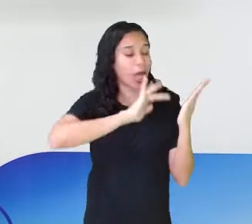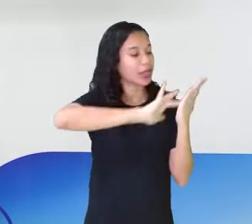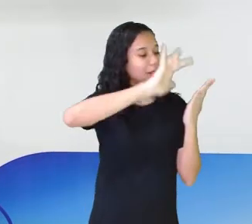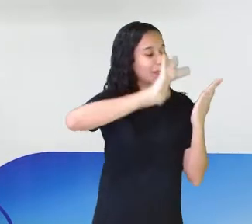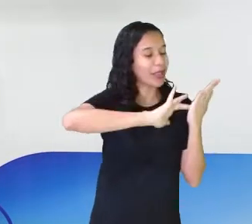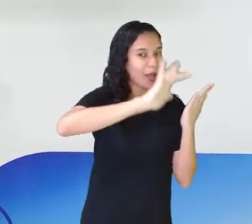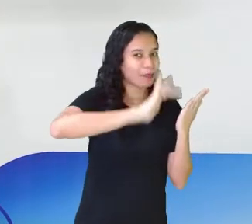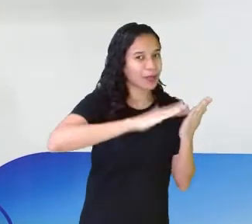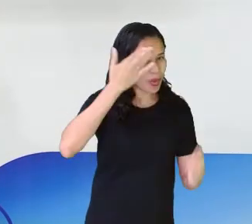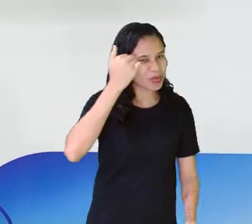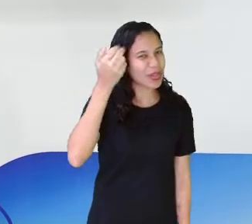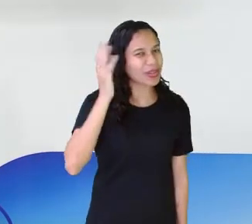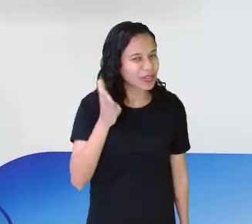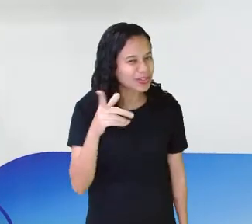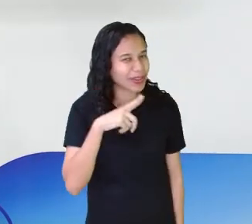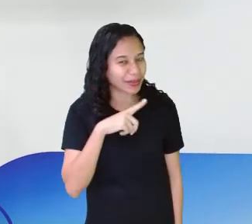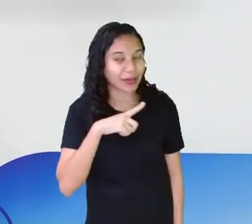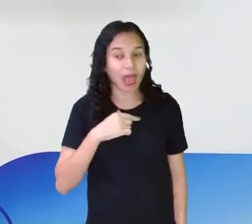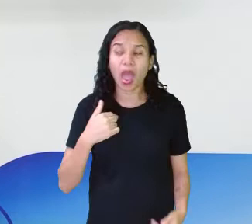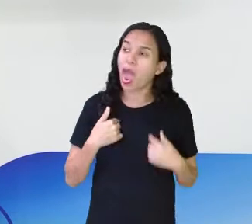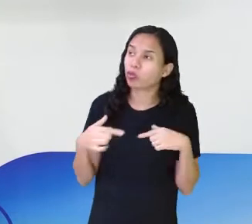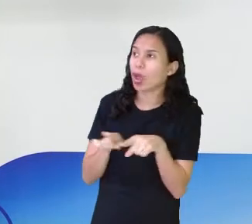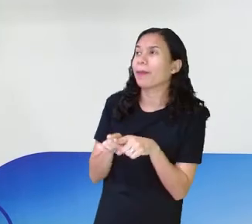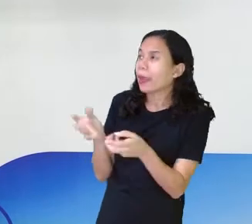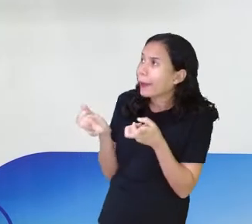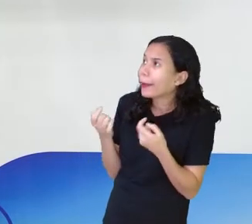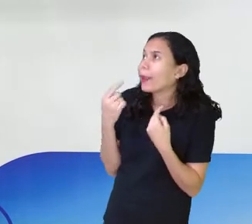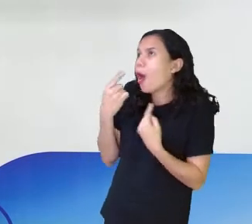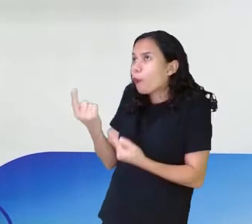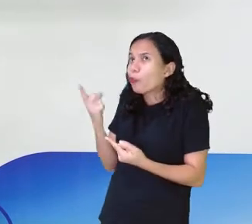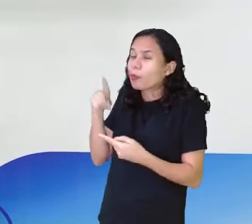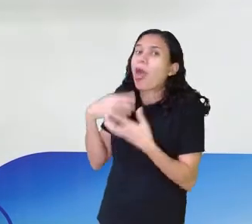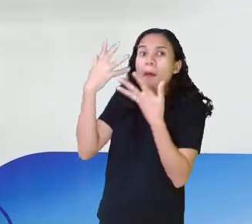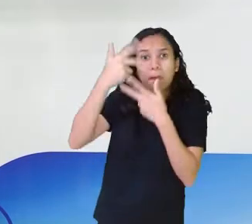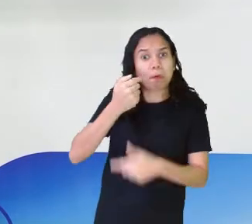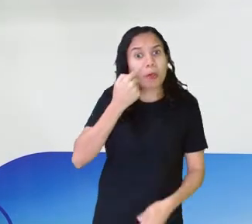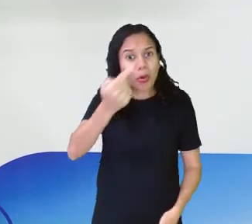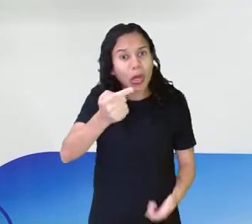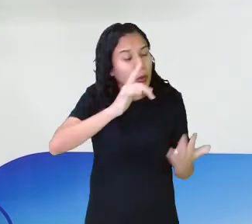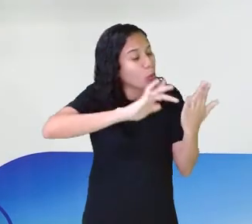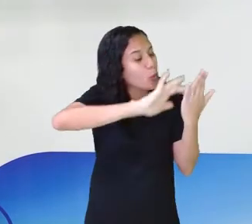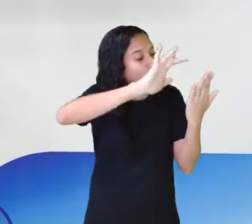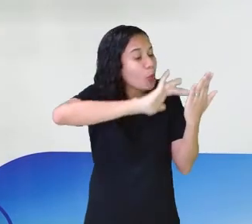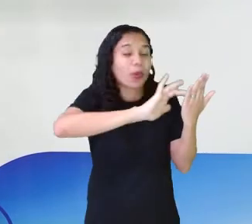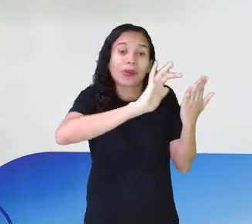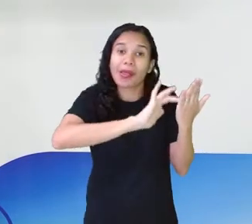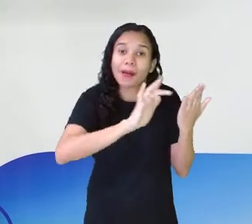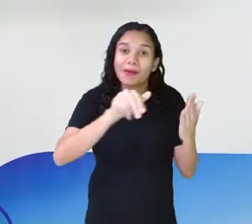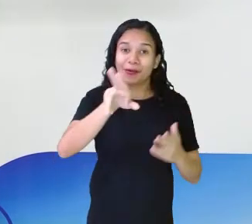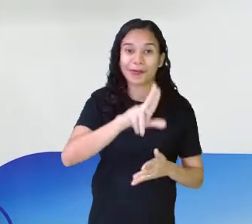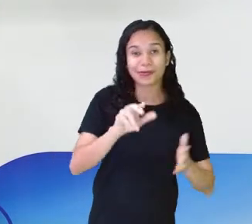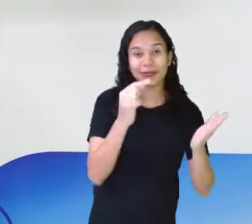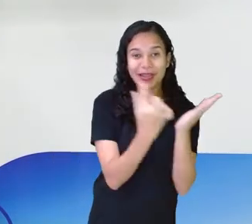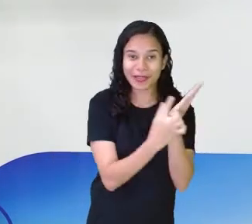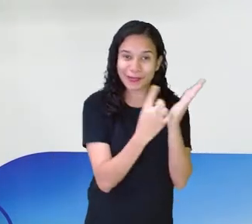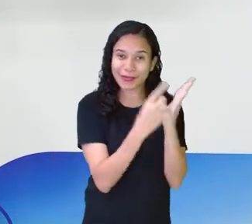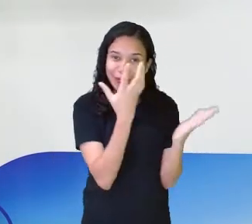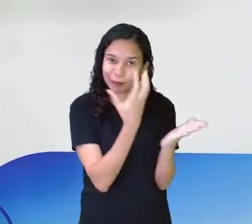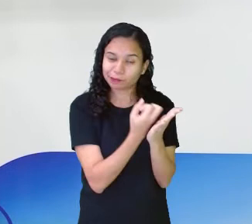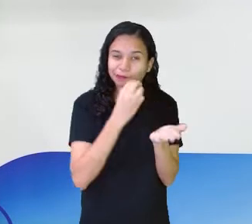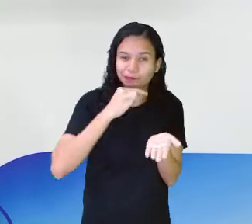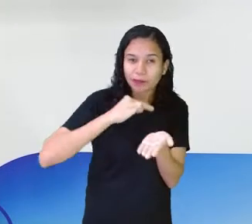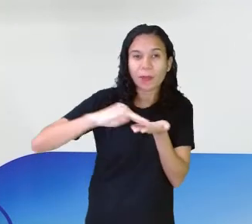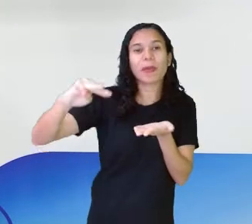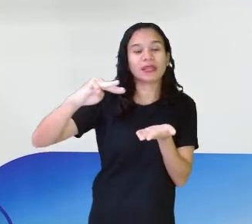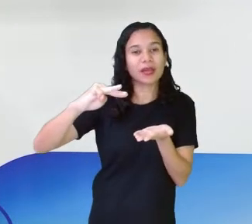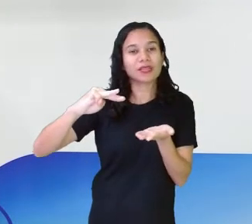Que eu sei que muitos ganharam. Inclusive, eu queria um para mim, porque é muito bonito, viu? Baixa o aplicativo, já manda a tua